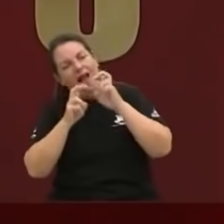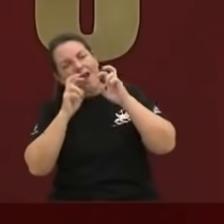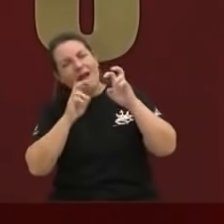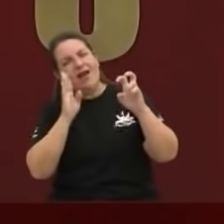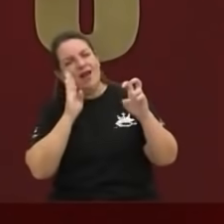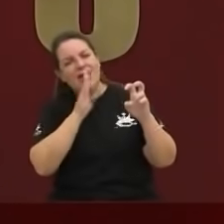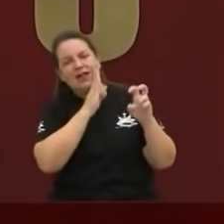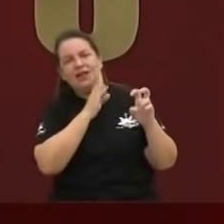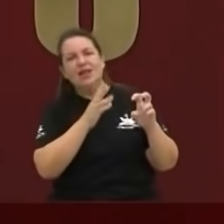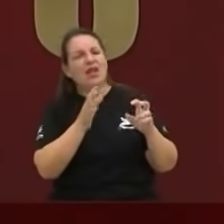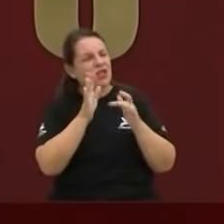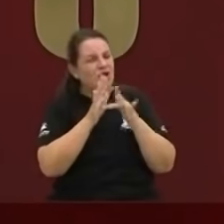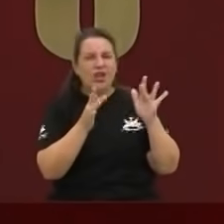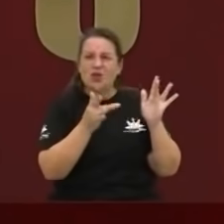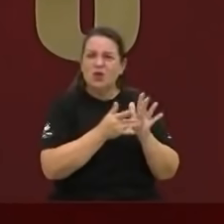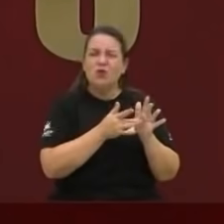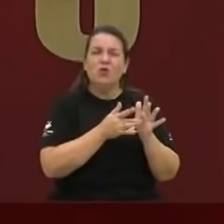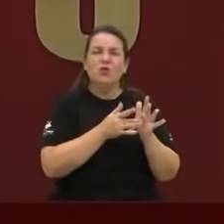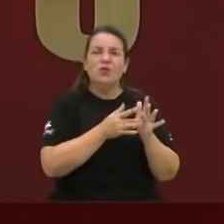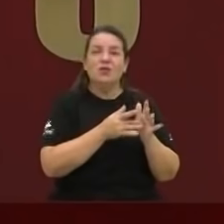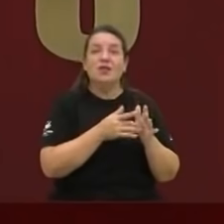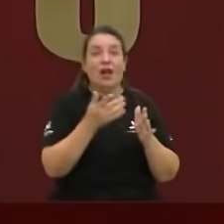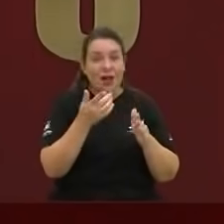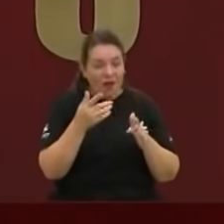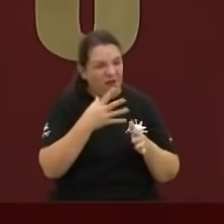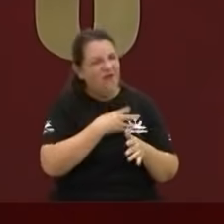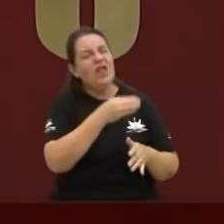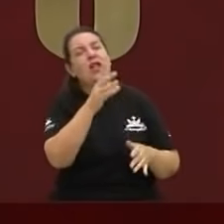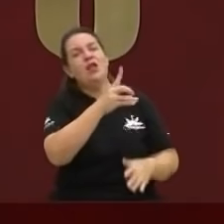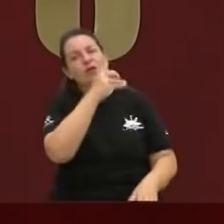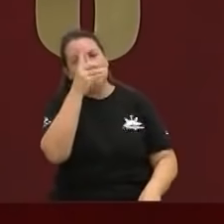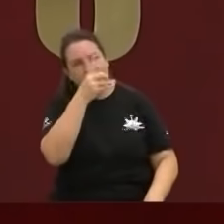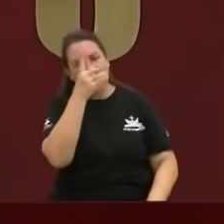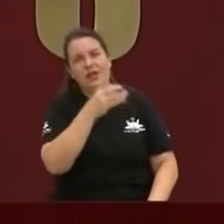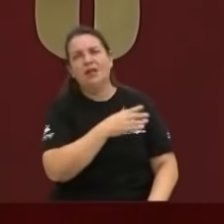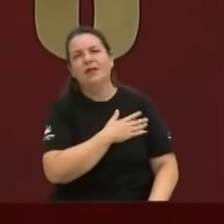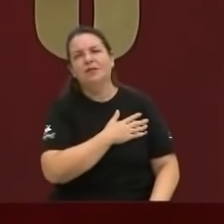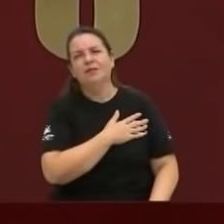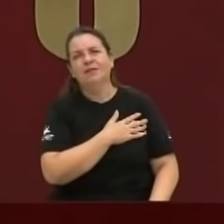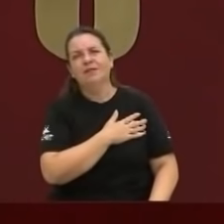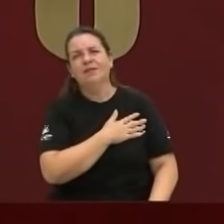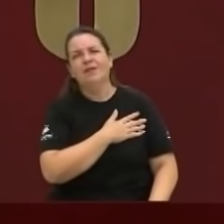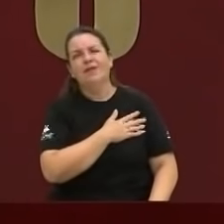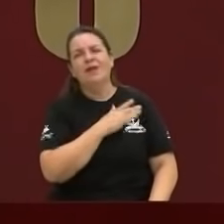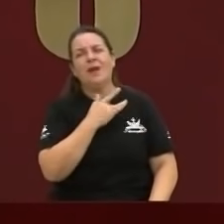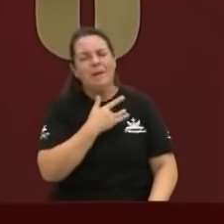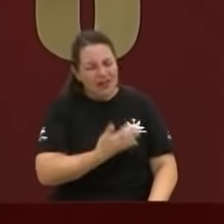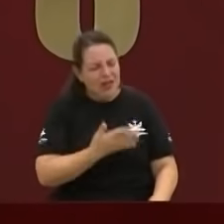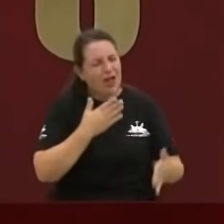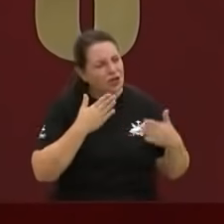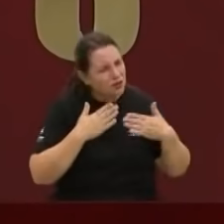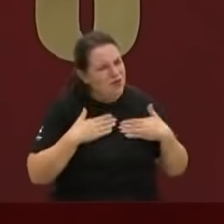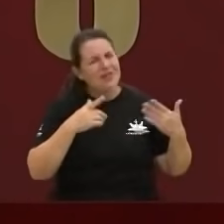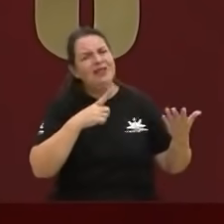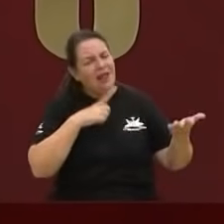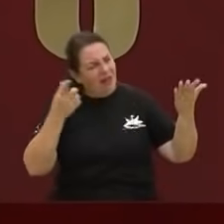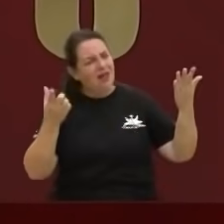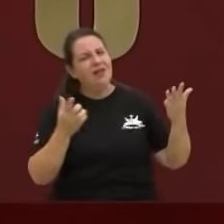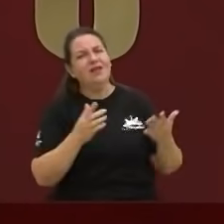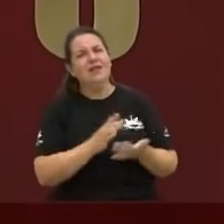Jesus, pela segunda vez, filho de Davi, tende piedade de mim.